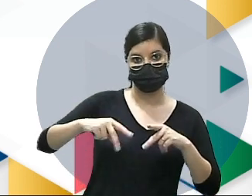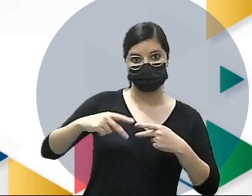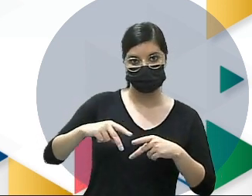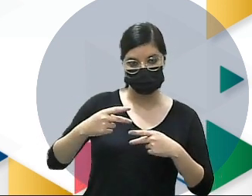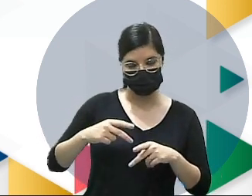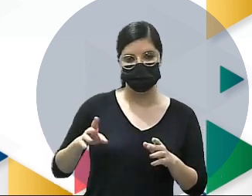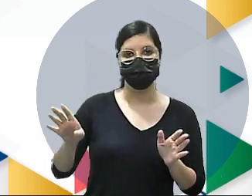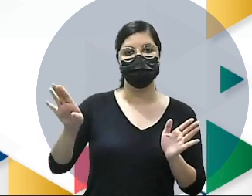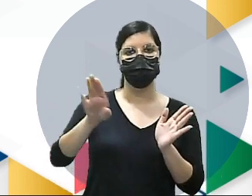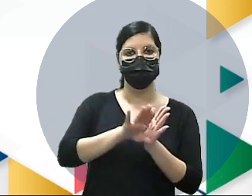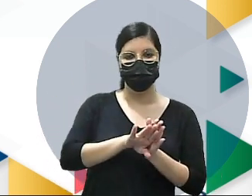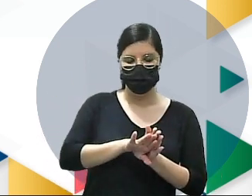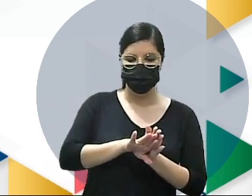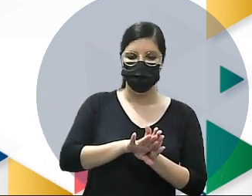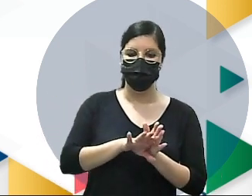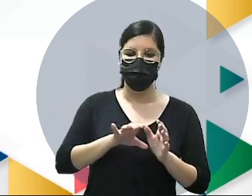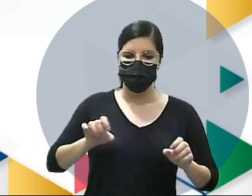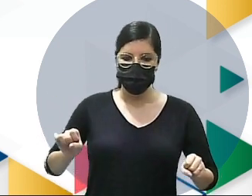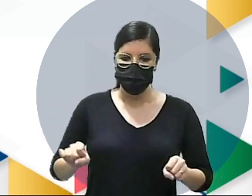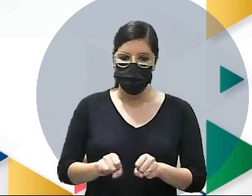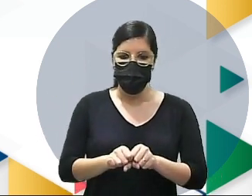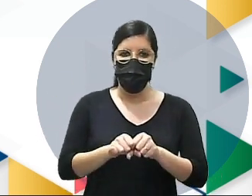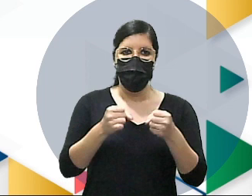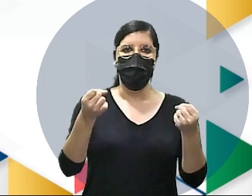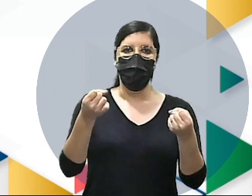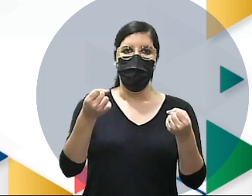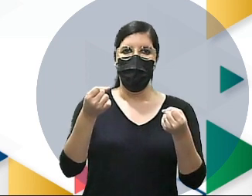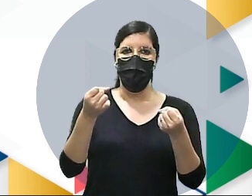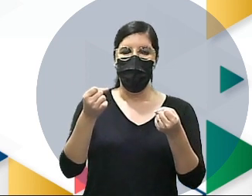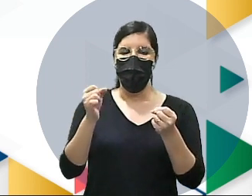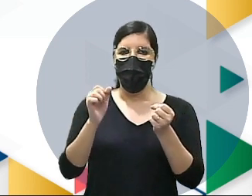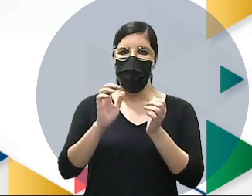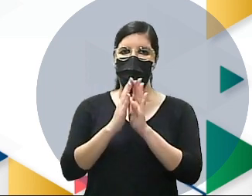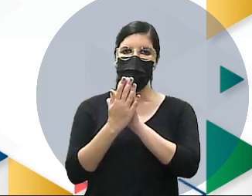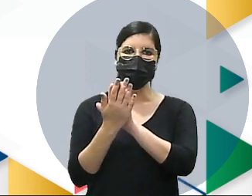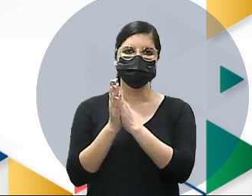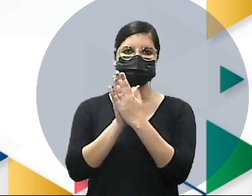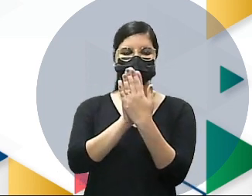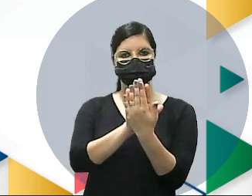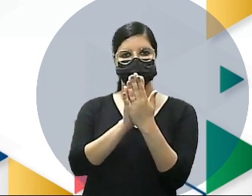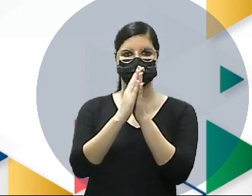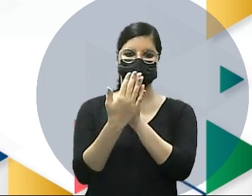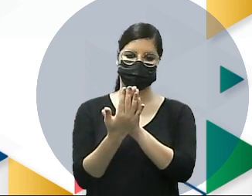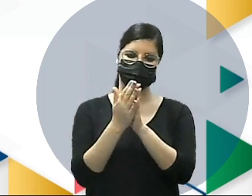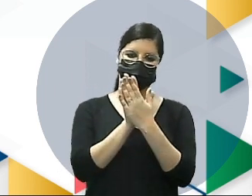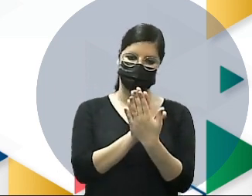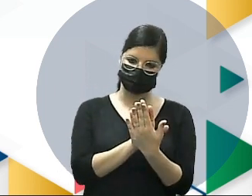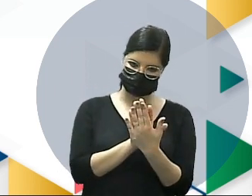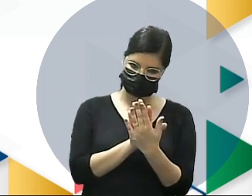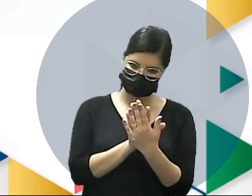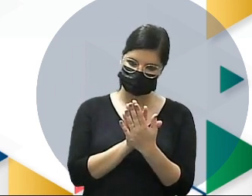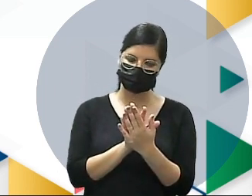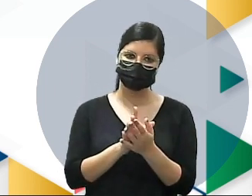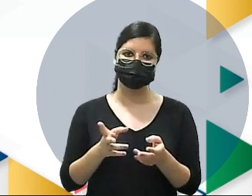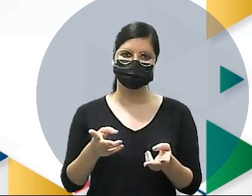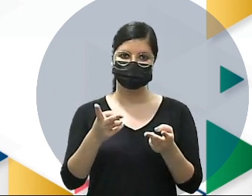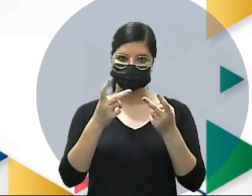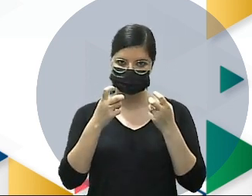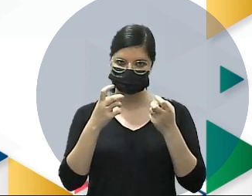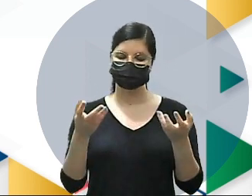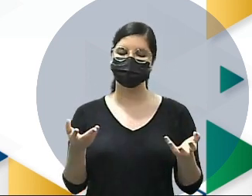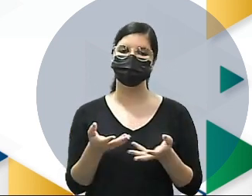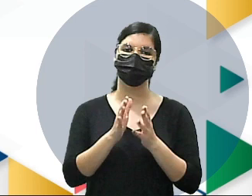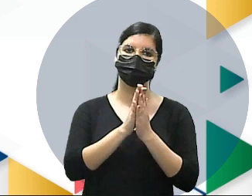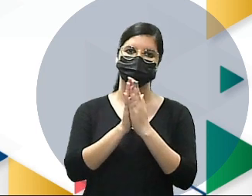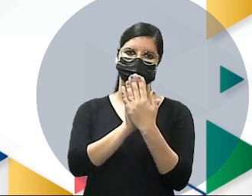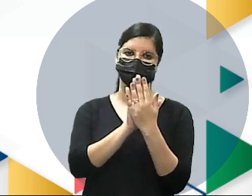ela veio exclusivamente para quebrar aqueles padrões principalmente do ballet clássico Mas se vocês olharem um balé